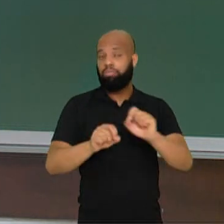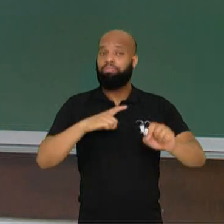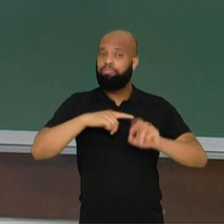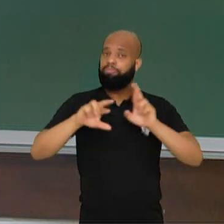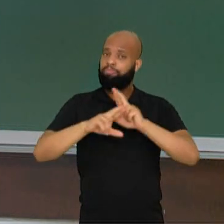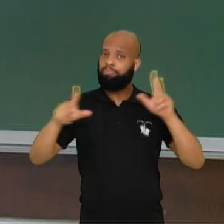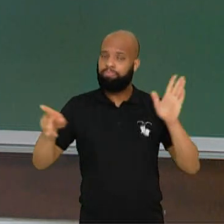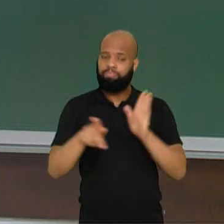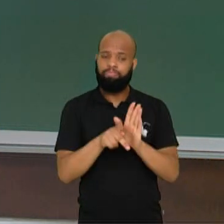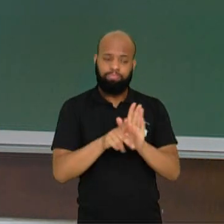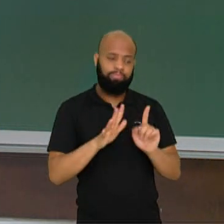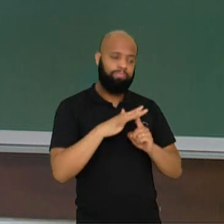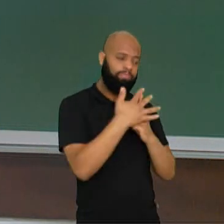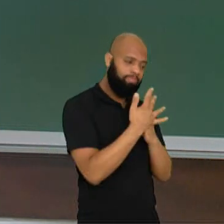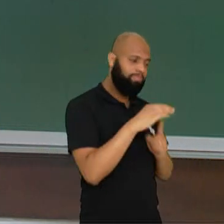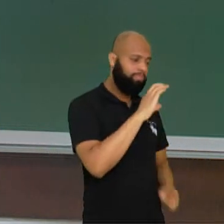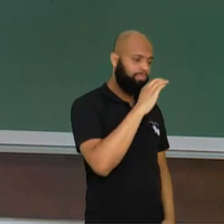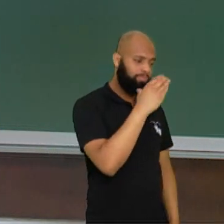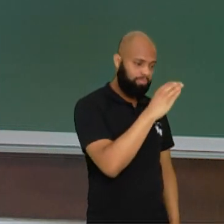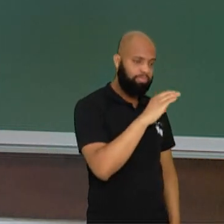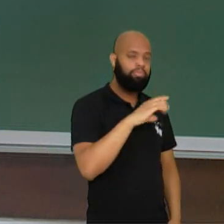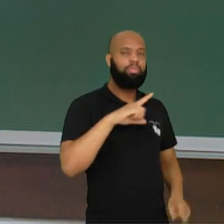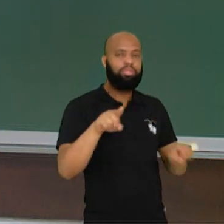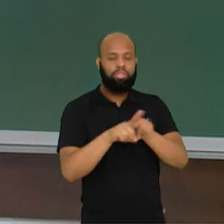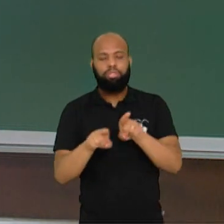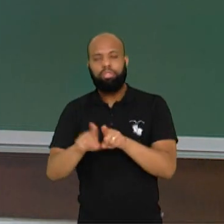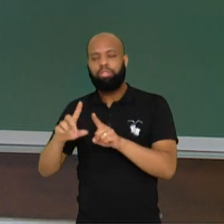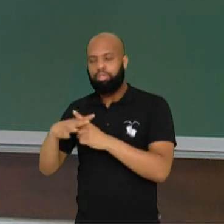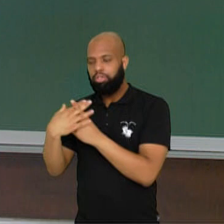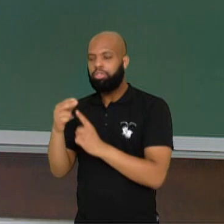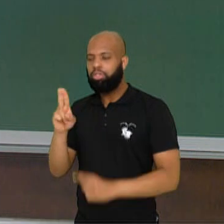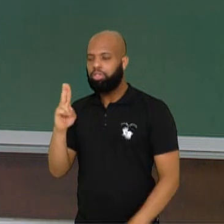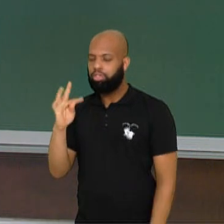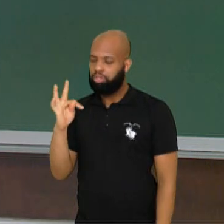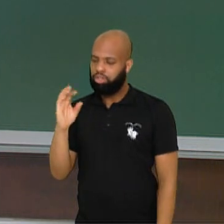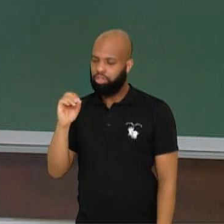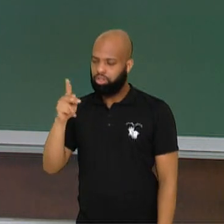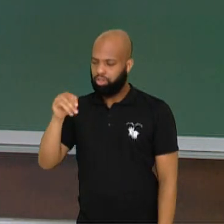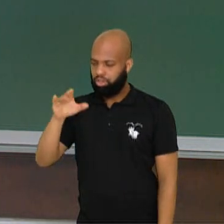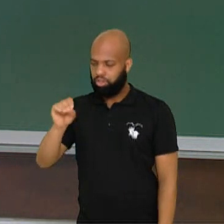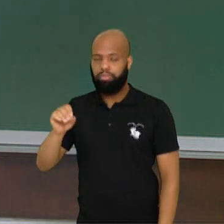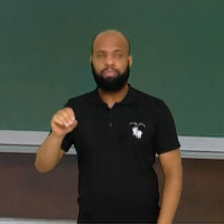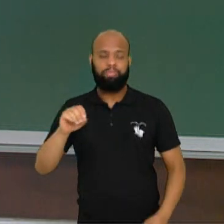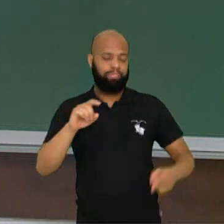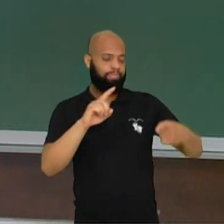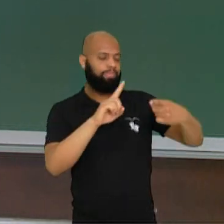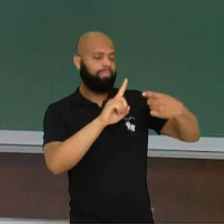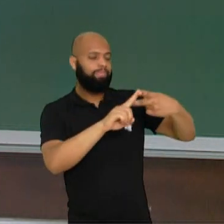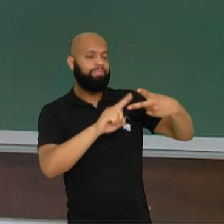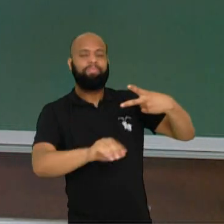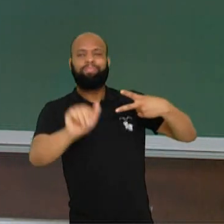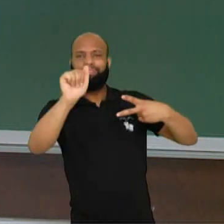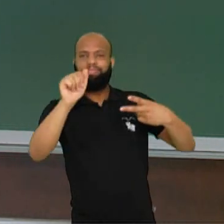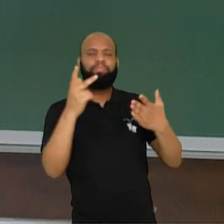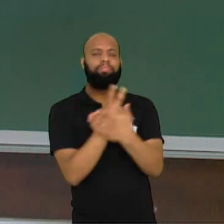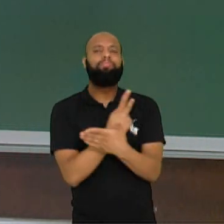difere socialismo científico e socialismo utópico. A primeira ali, a A, está incorreta